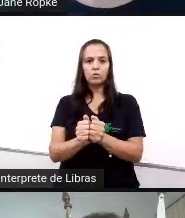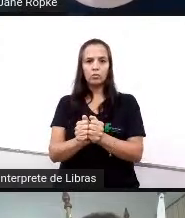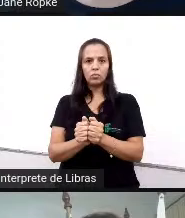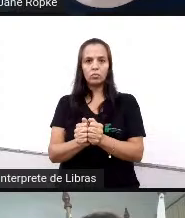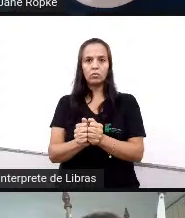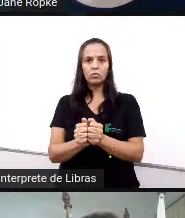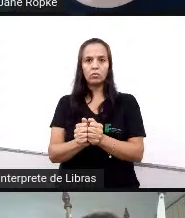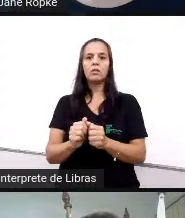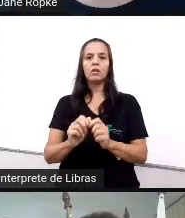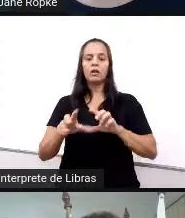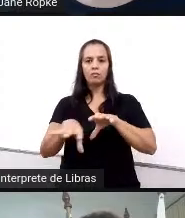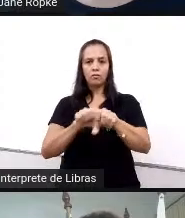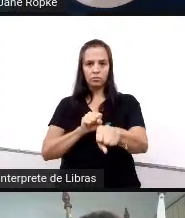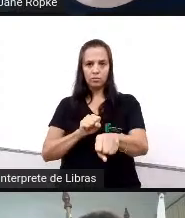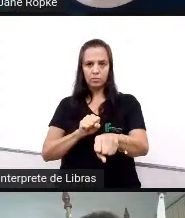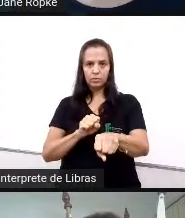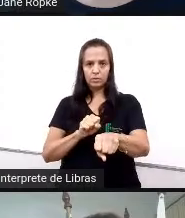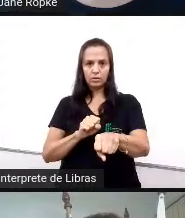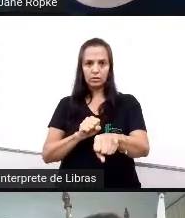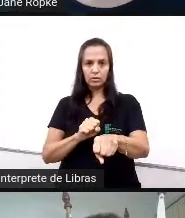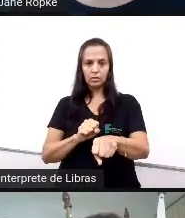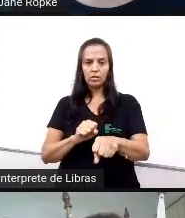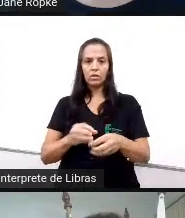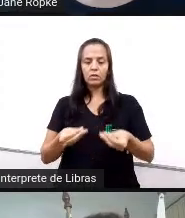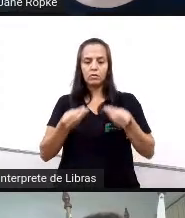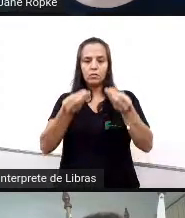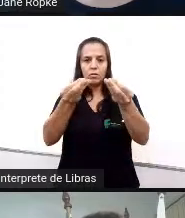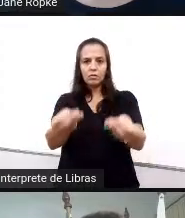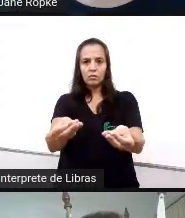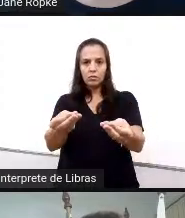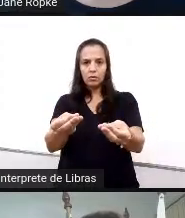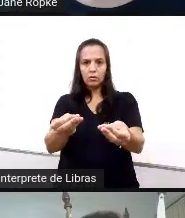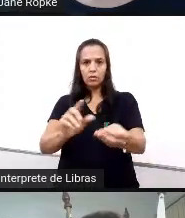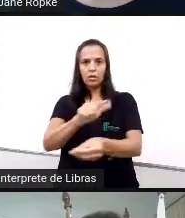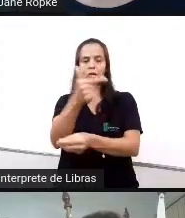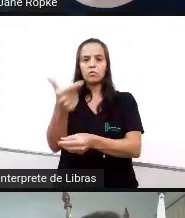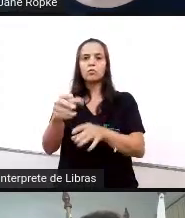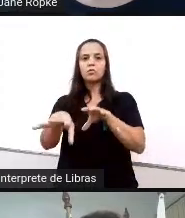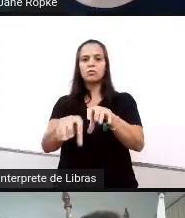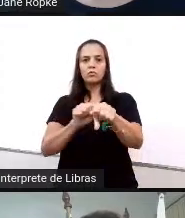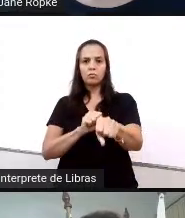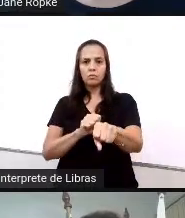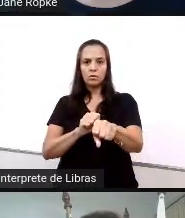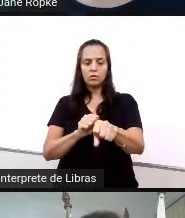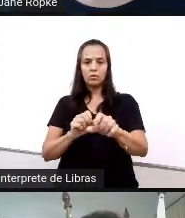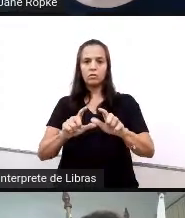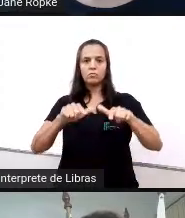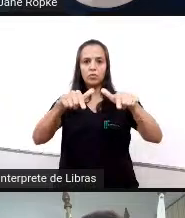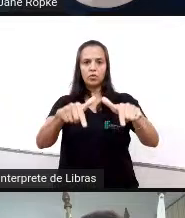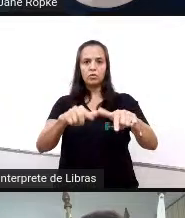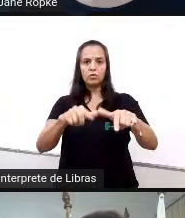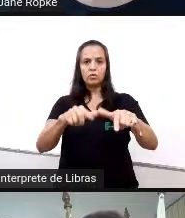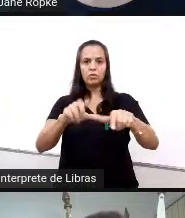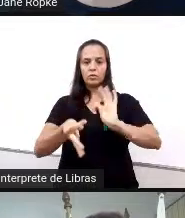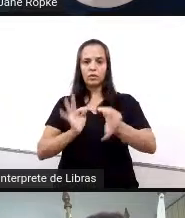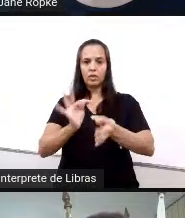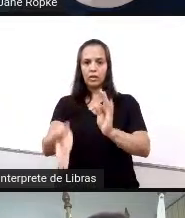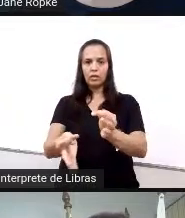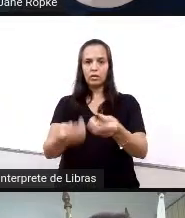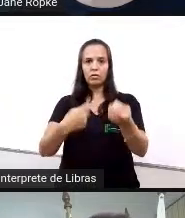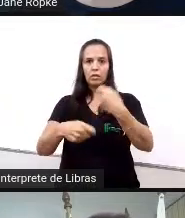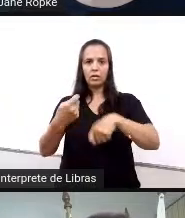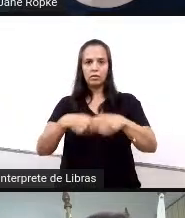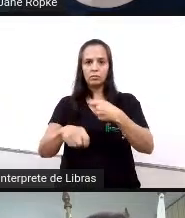inerentes à formação, confiro-lhe a você e aos demais formandos o título de técnica e técnicos